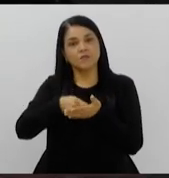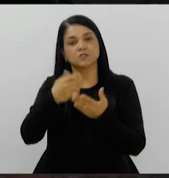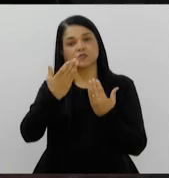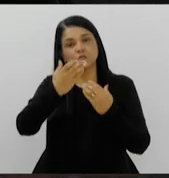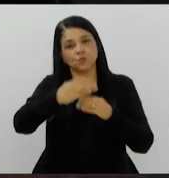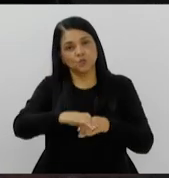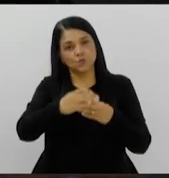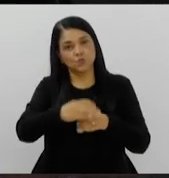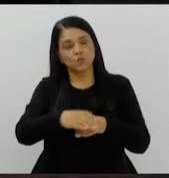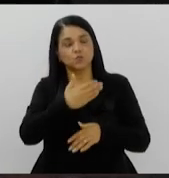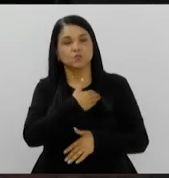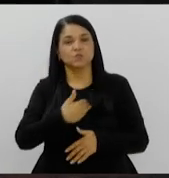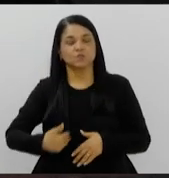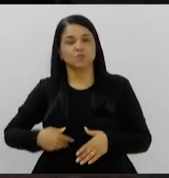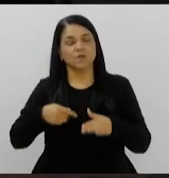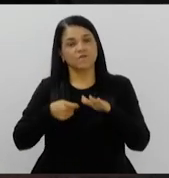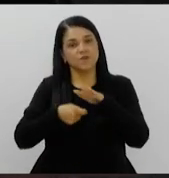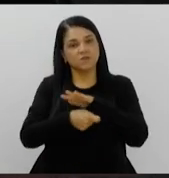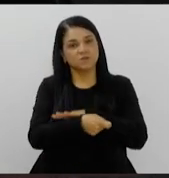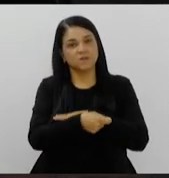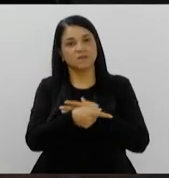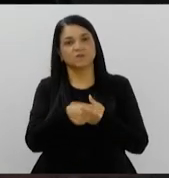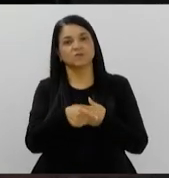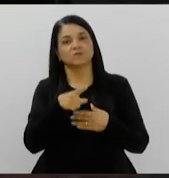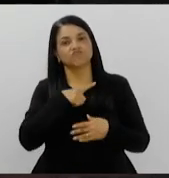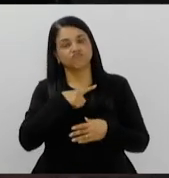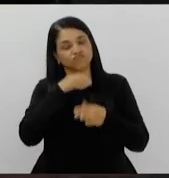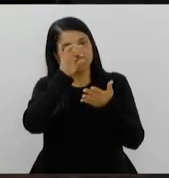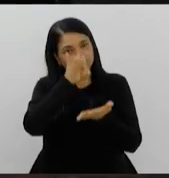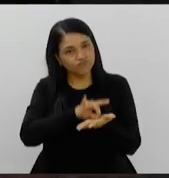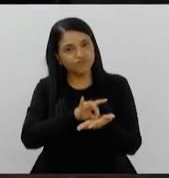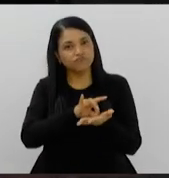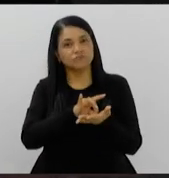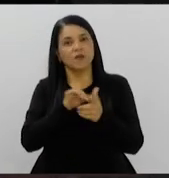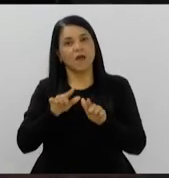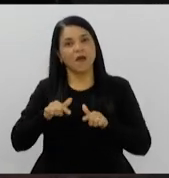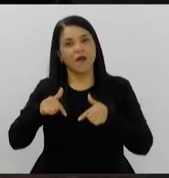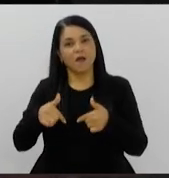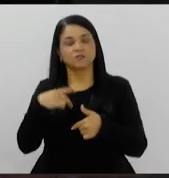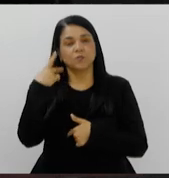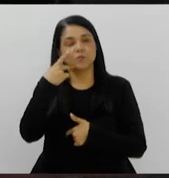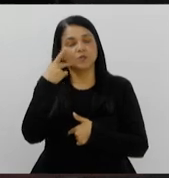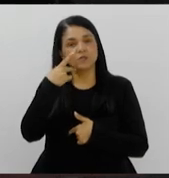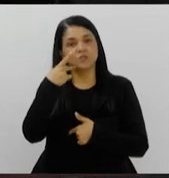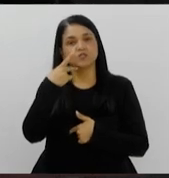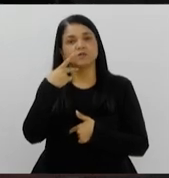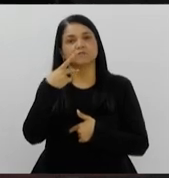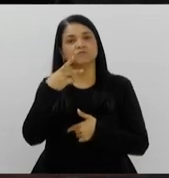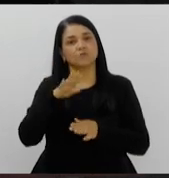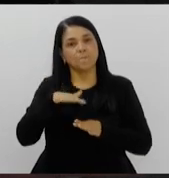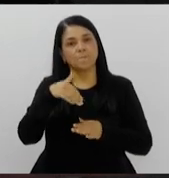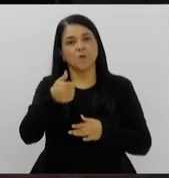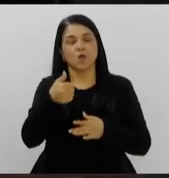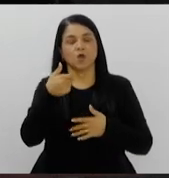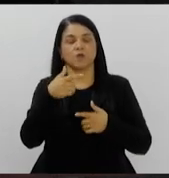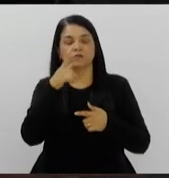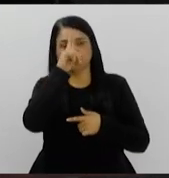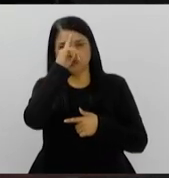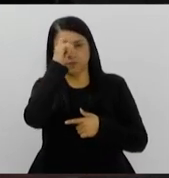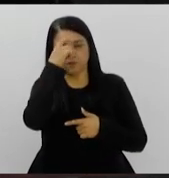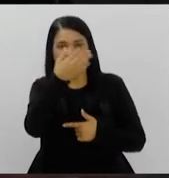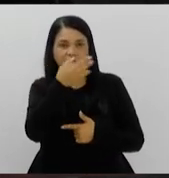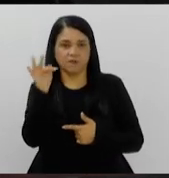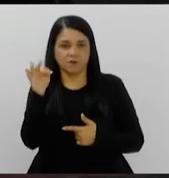concurso, para que haja investimento, para que, de fato, haja uma política de recuperação dos hospitais federais no Estado do Rio de